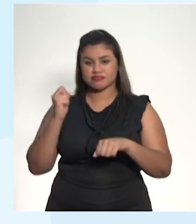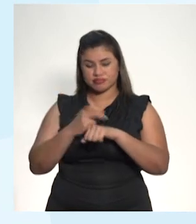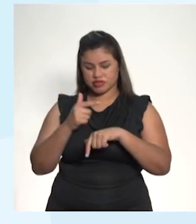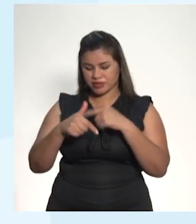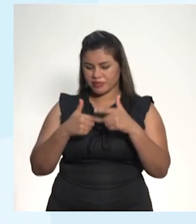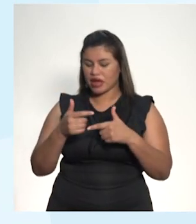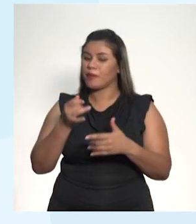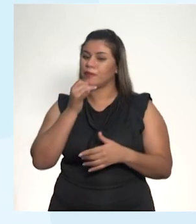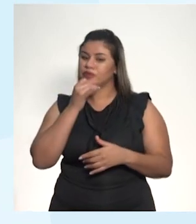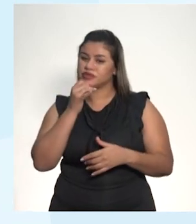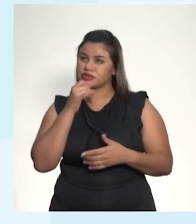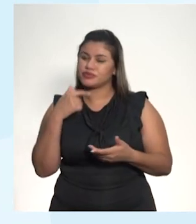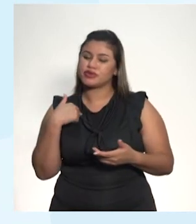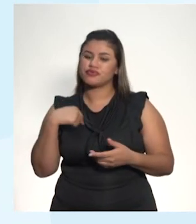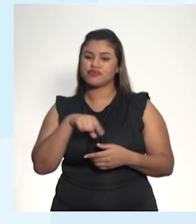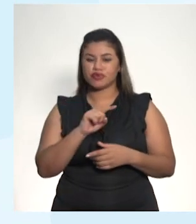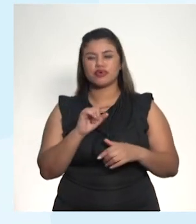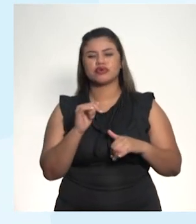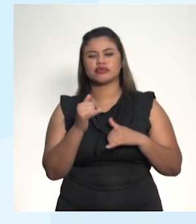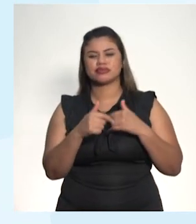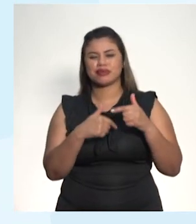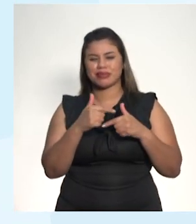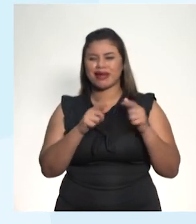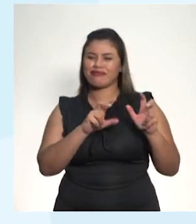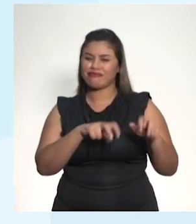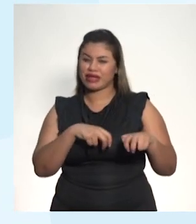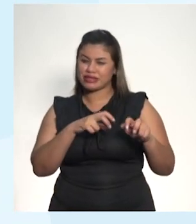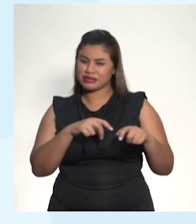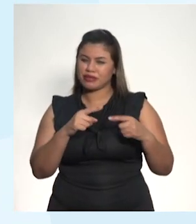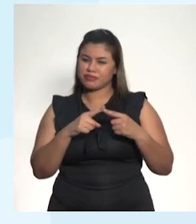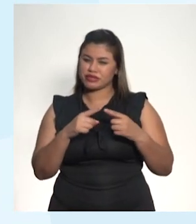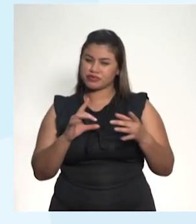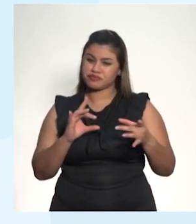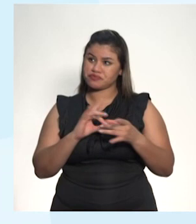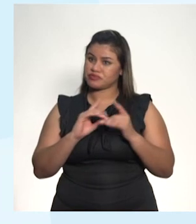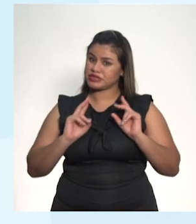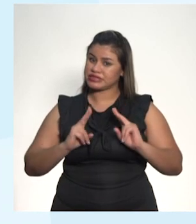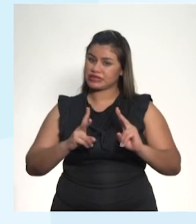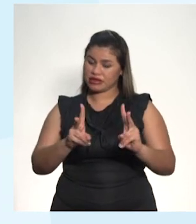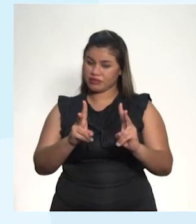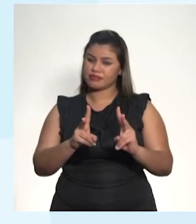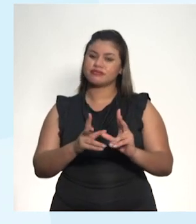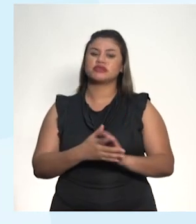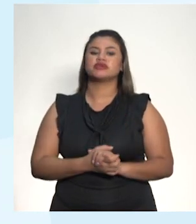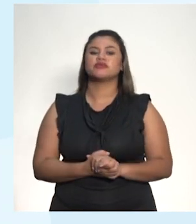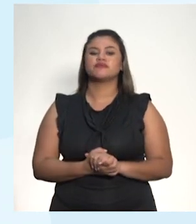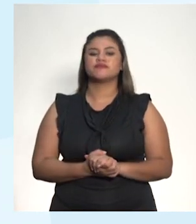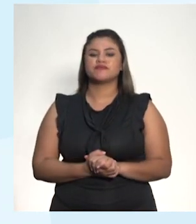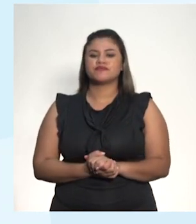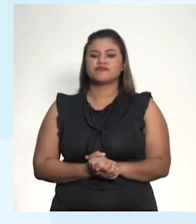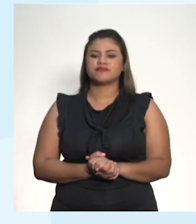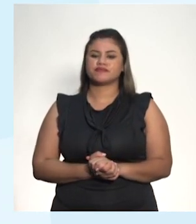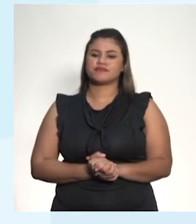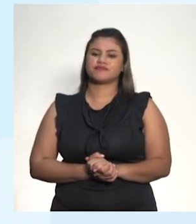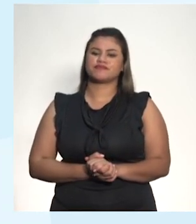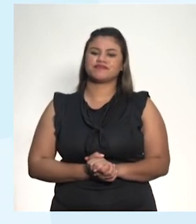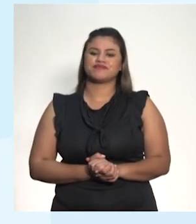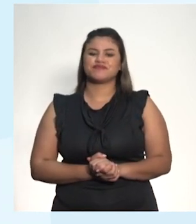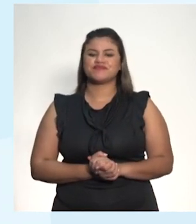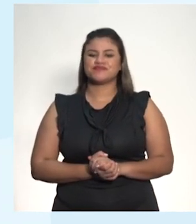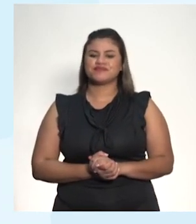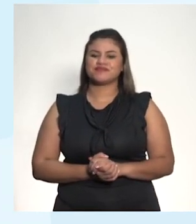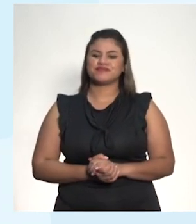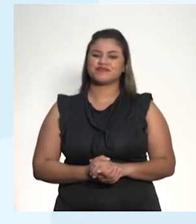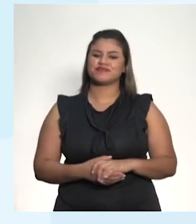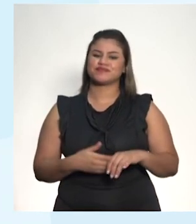por exemplo, eu posso trabalhar numa fazenda com um vínculo eterno, tá, o vínculo eterno é um pouco forte, mas vamos dizer assim, eu